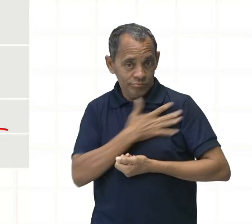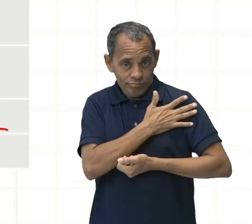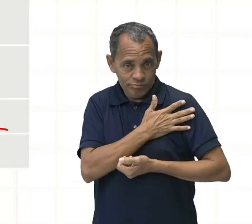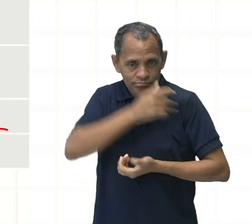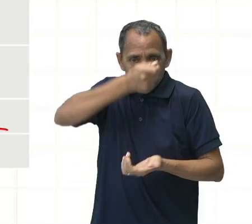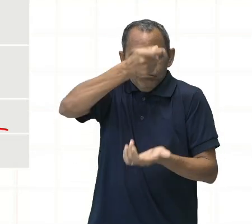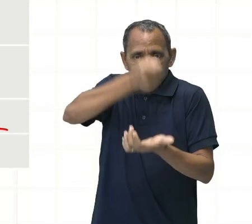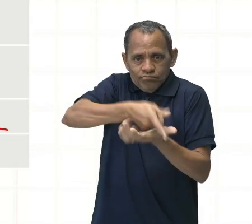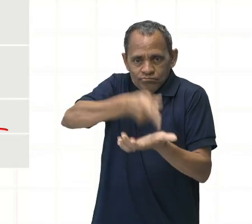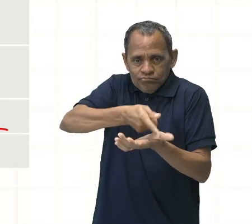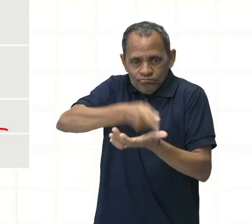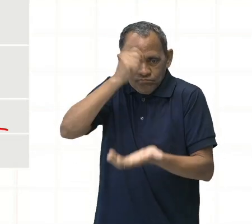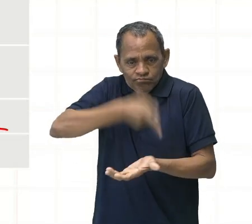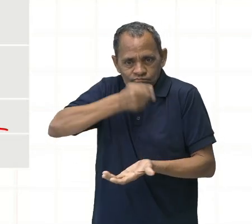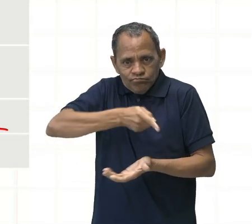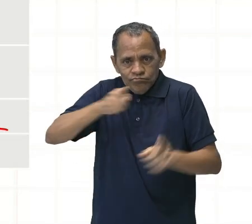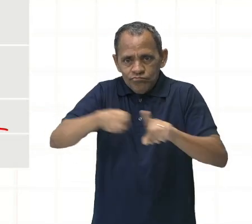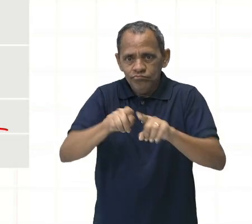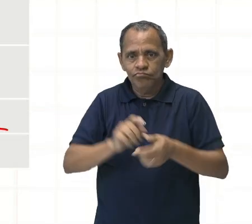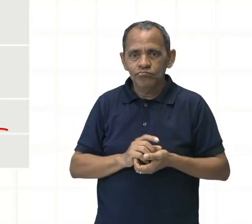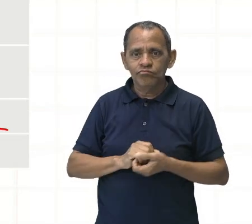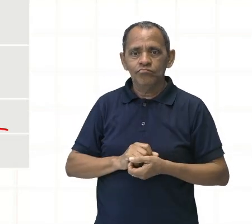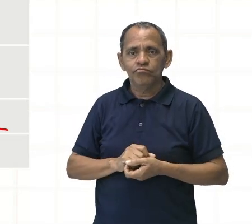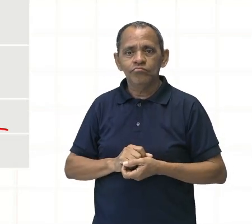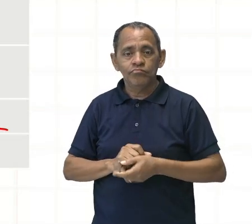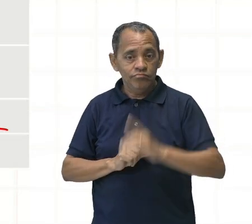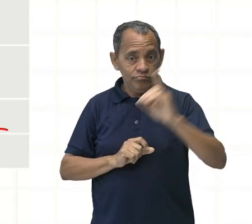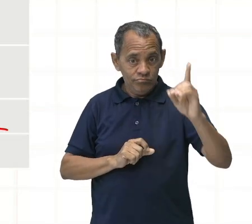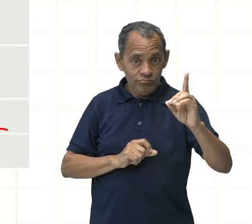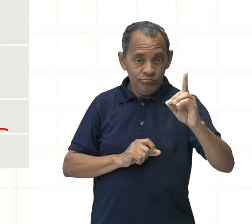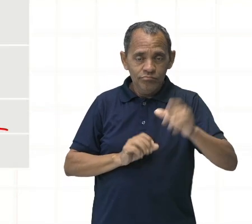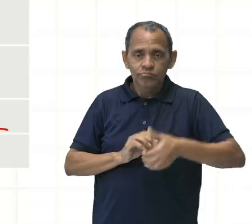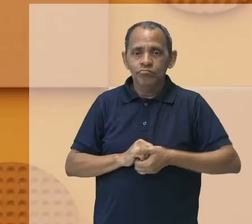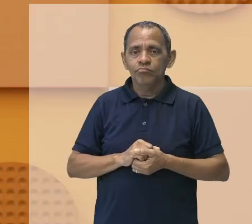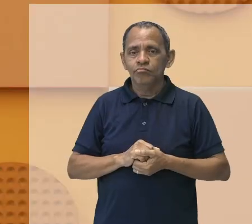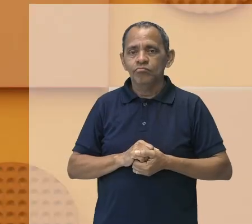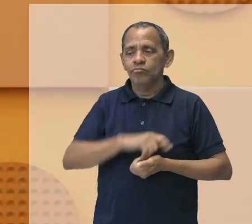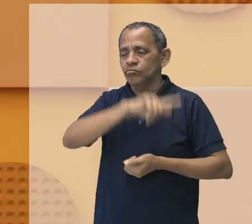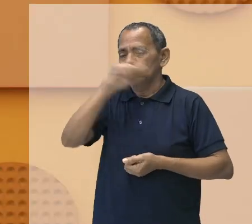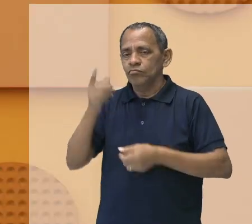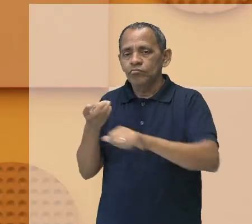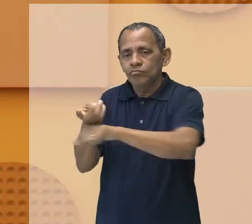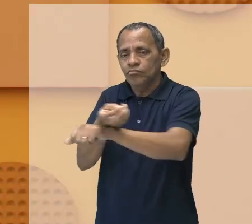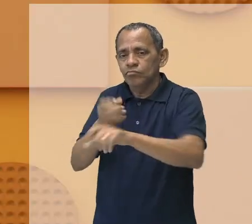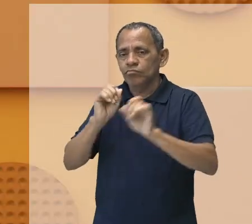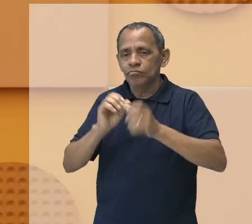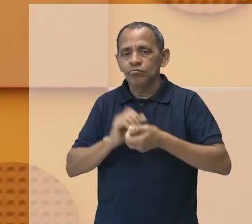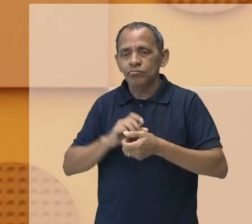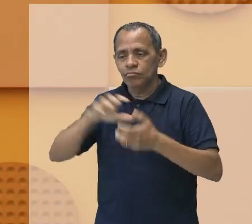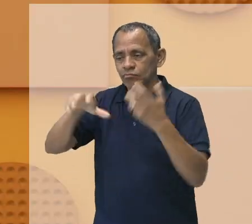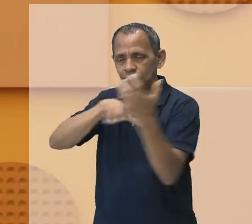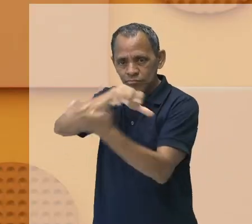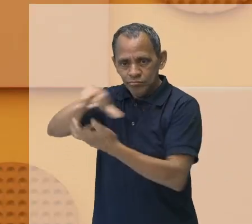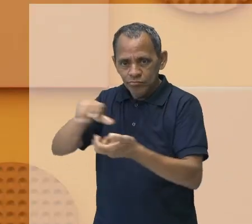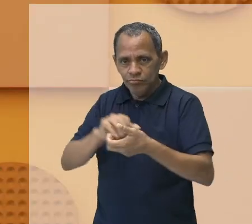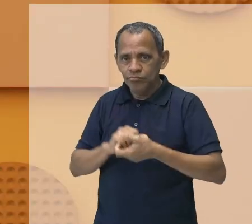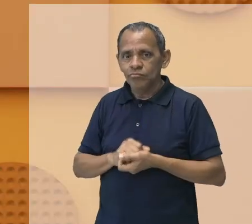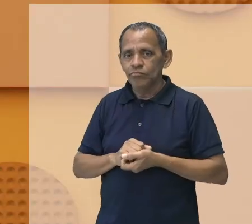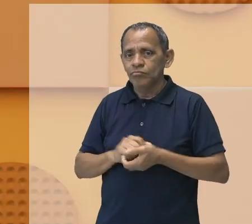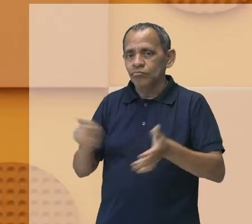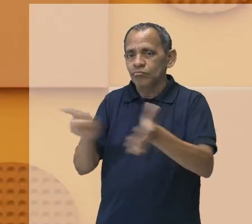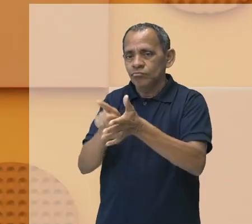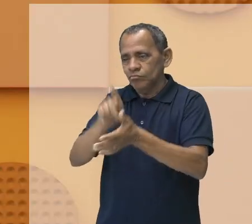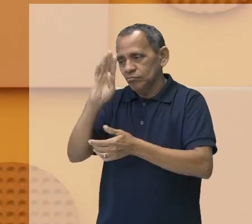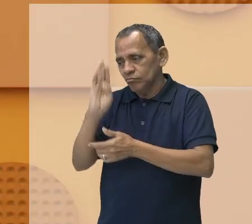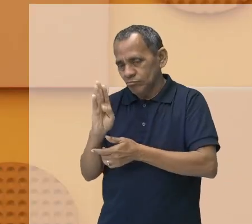uma ditadura de extrema-direita, aos moldes do nazifascismo, enquanto outra buscava ali uma revolução